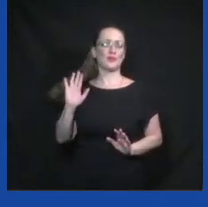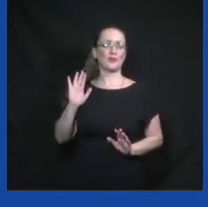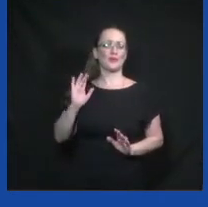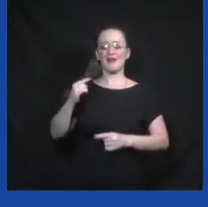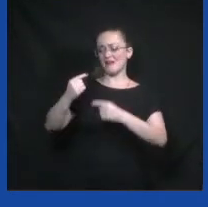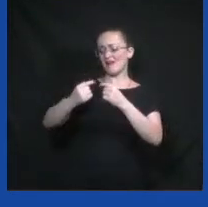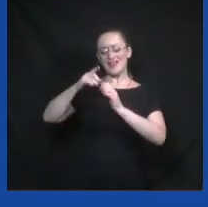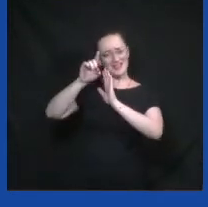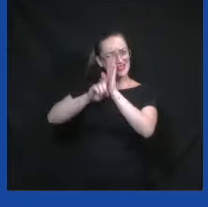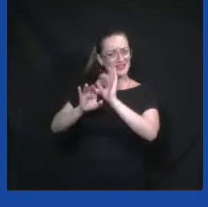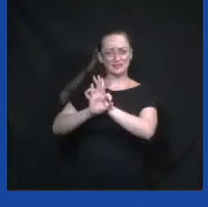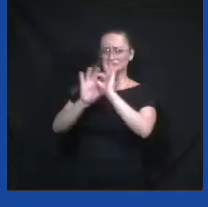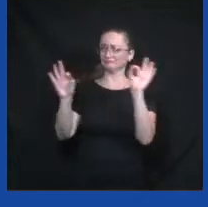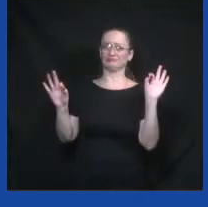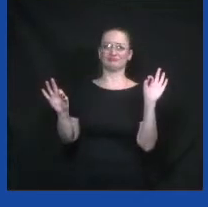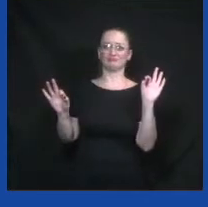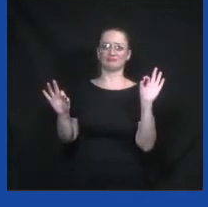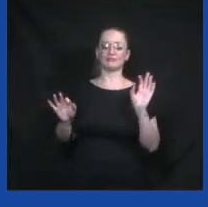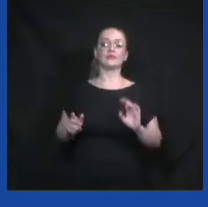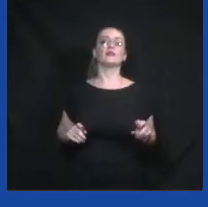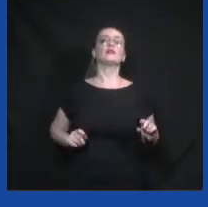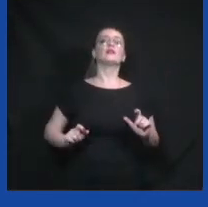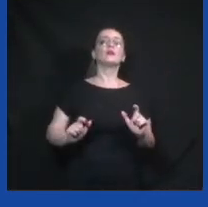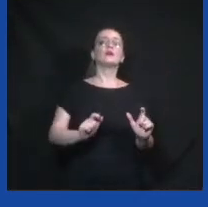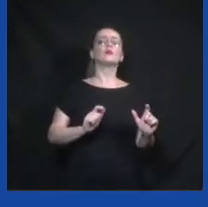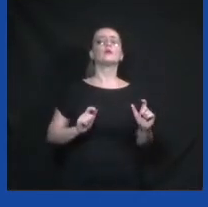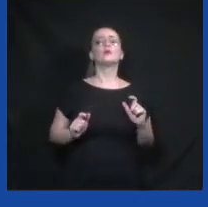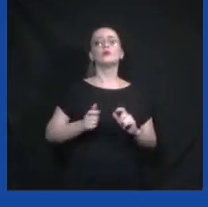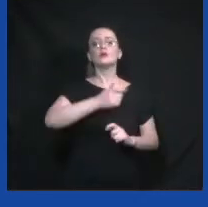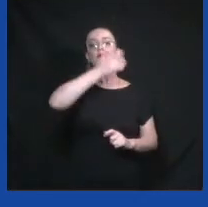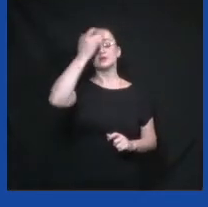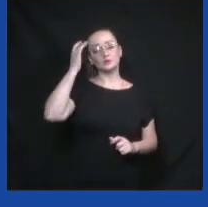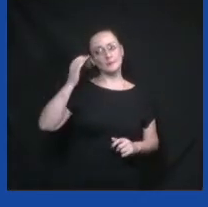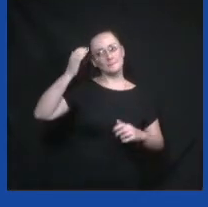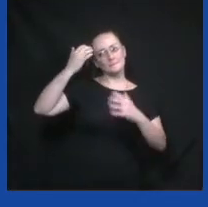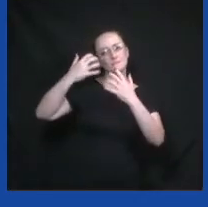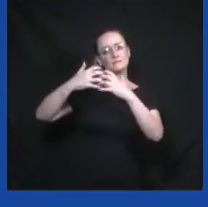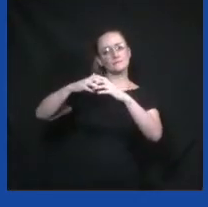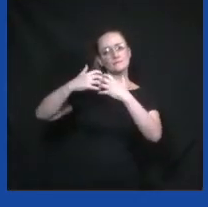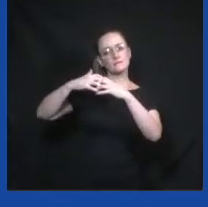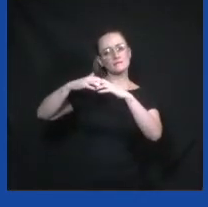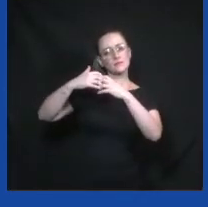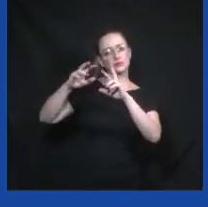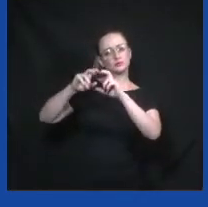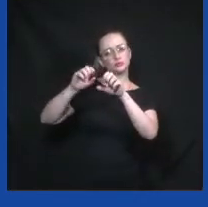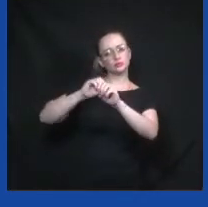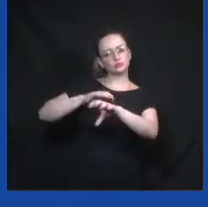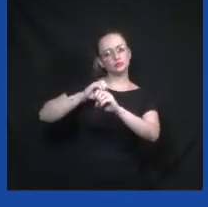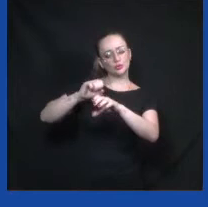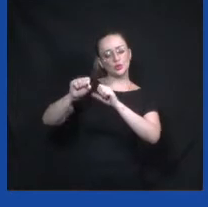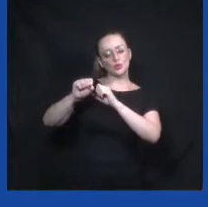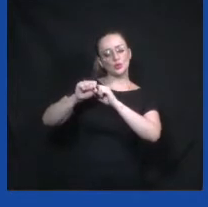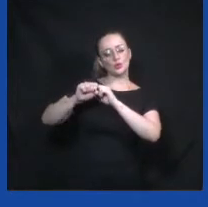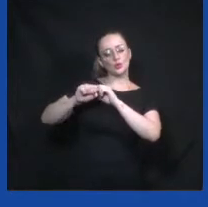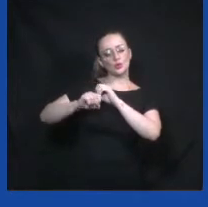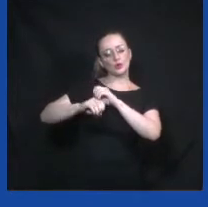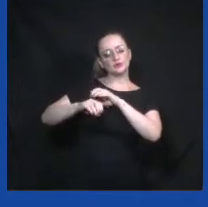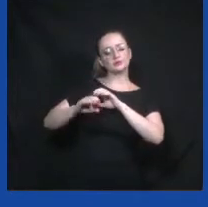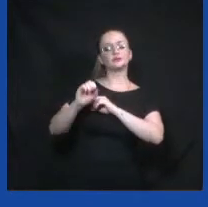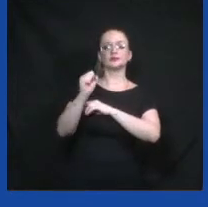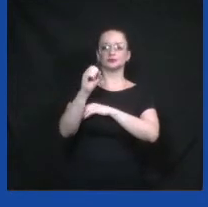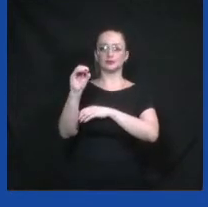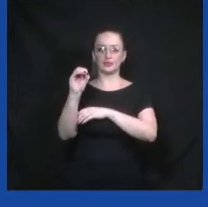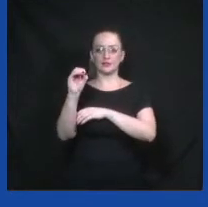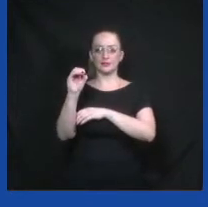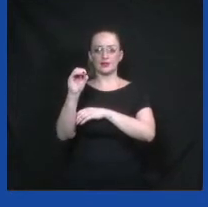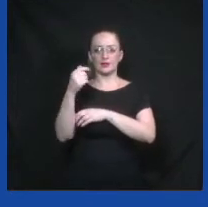ganha. Aonde as pessoas que pensaram na educação nos anos 80, com todo o respeito,